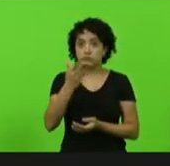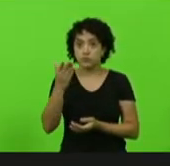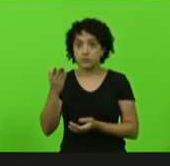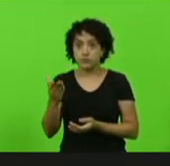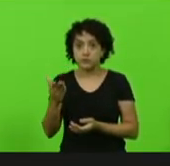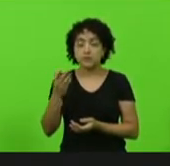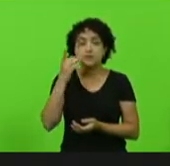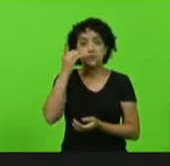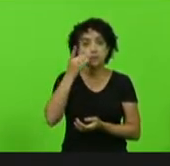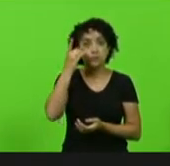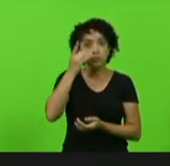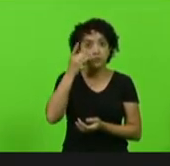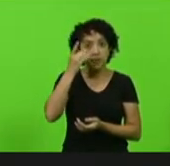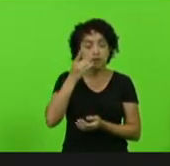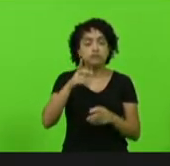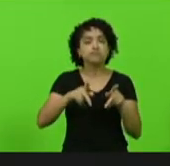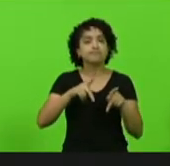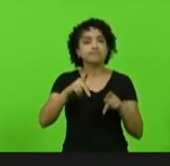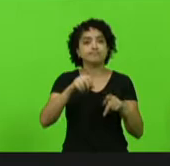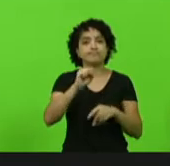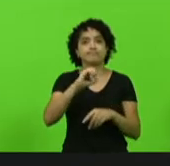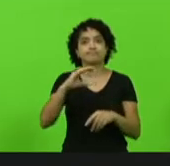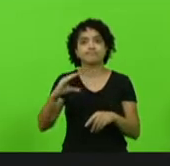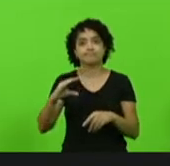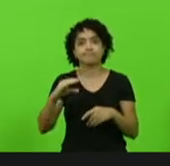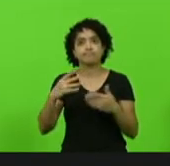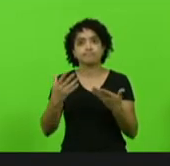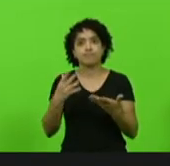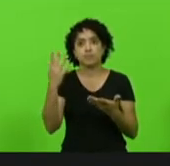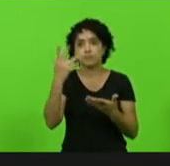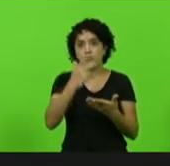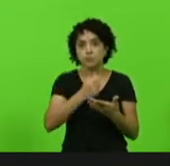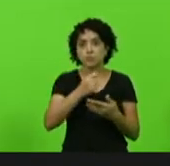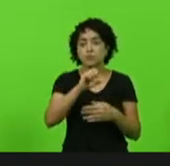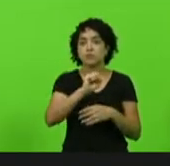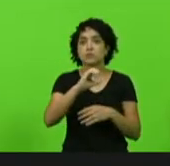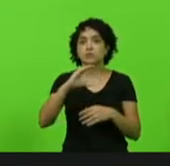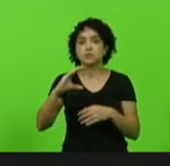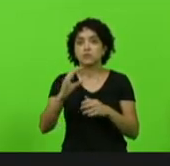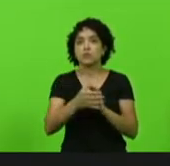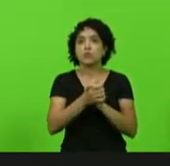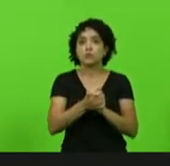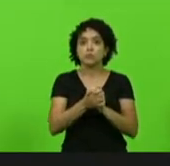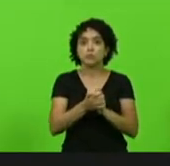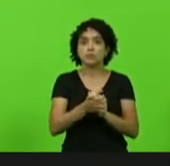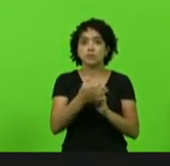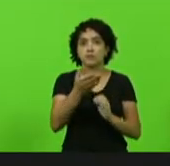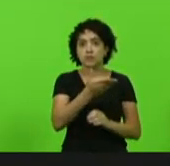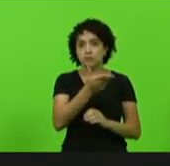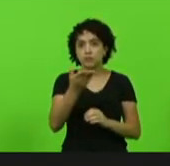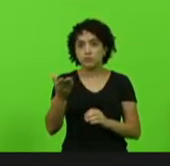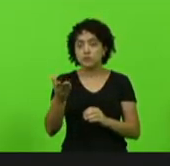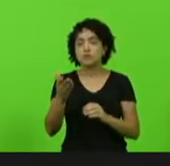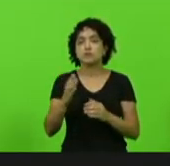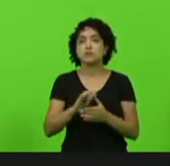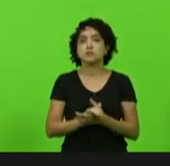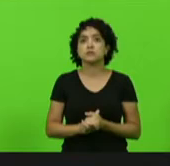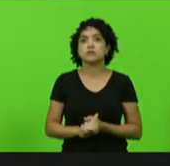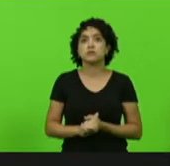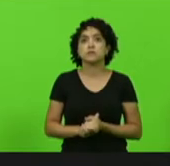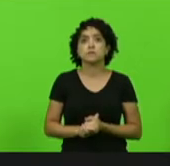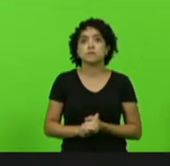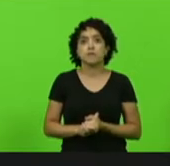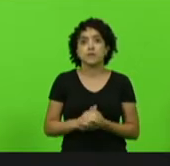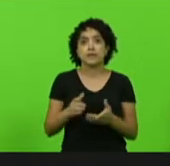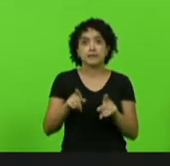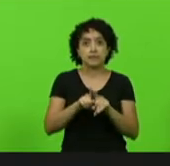cidadãos catarinenses da nossa bela e Santa Catarina, cumprimento a todos de forma muito respeitosa. Também